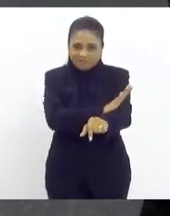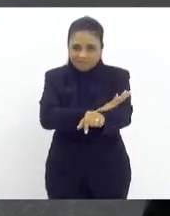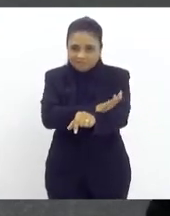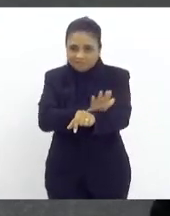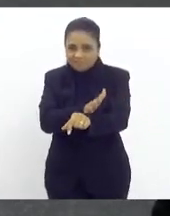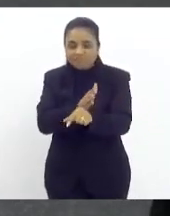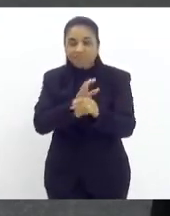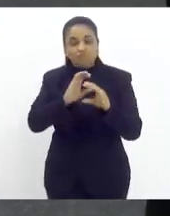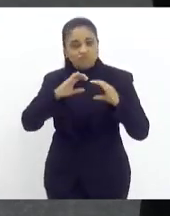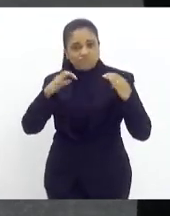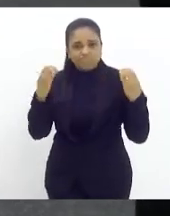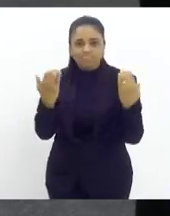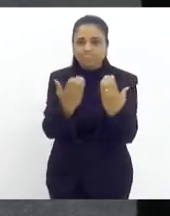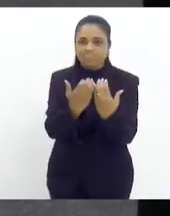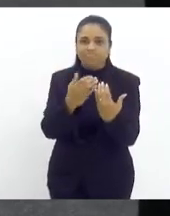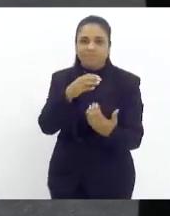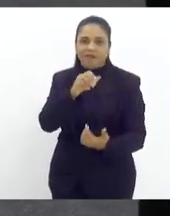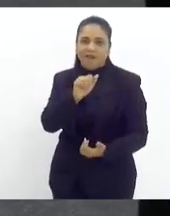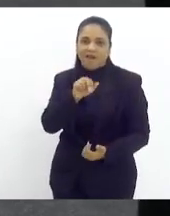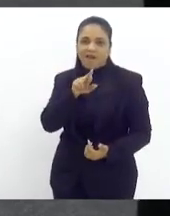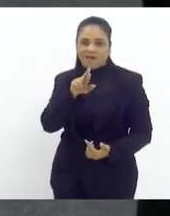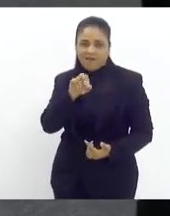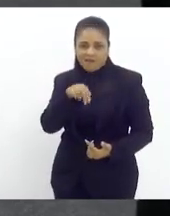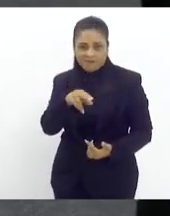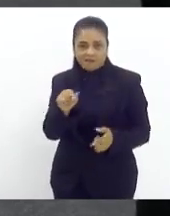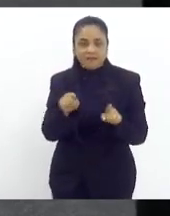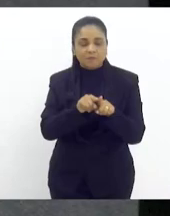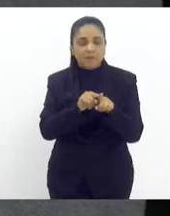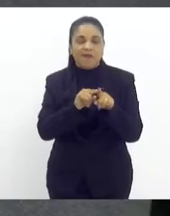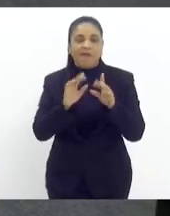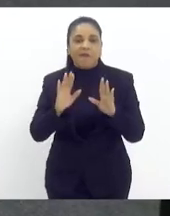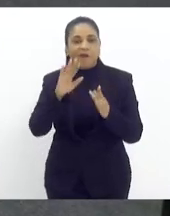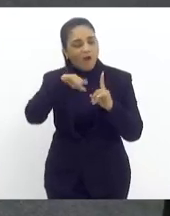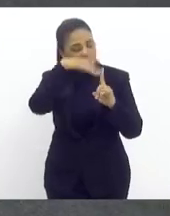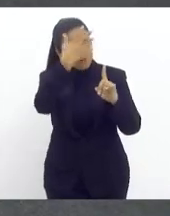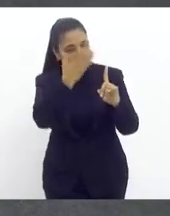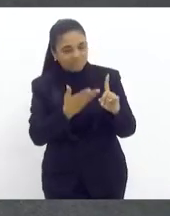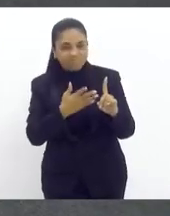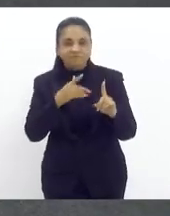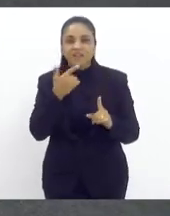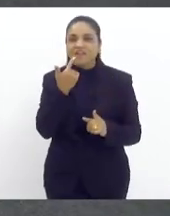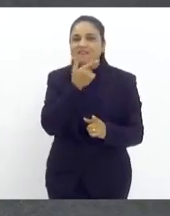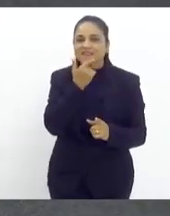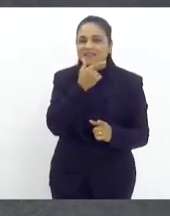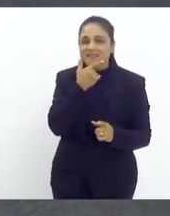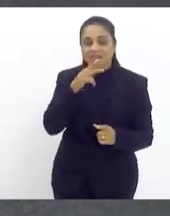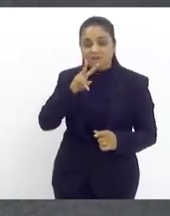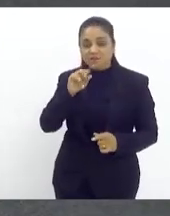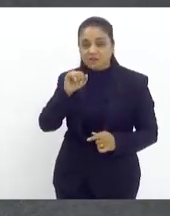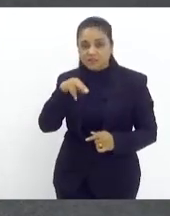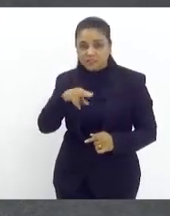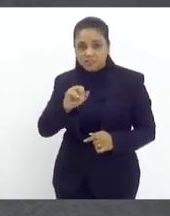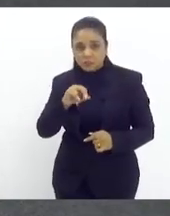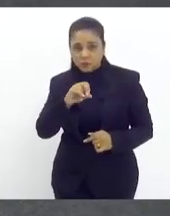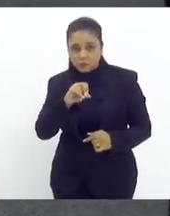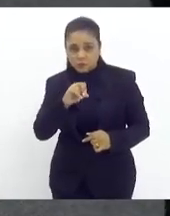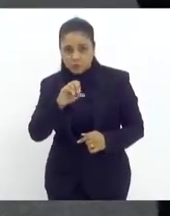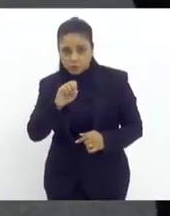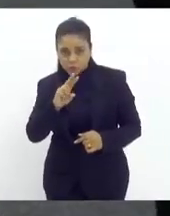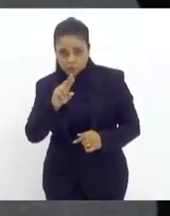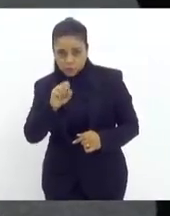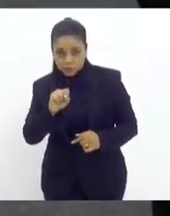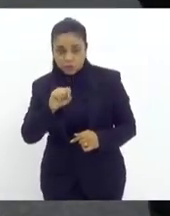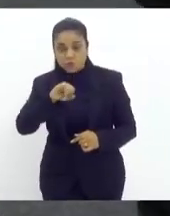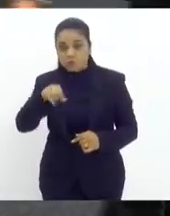futebol e também o nosso querido Vinicius Junior que merece ser homenageado apoiado e reconhecido como